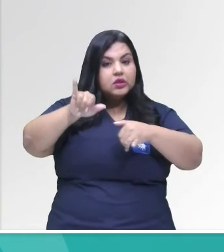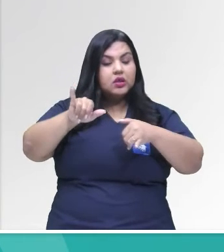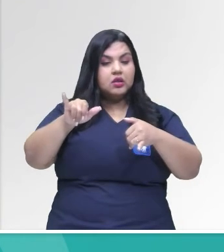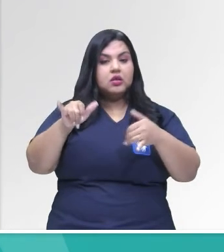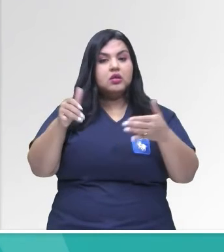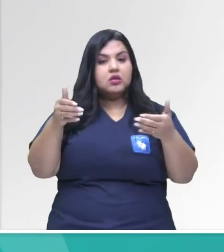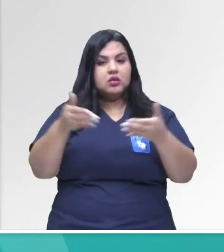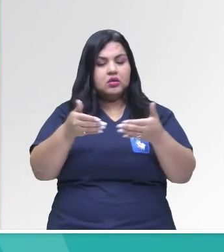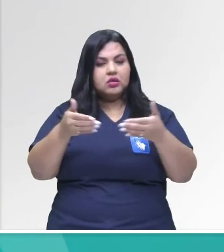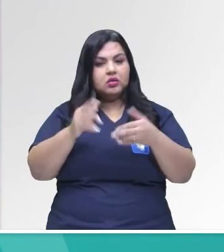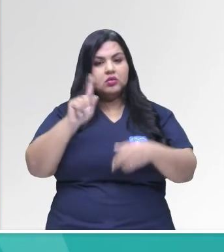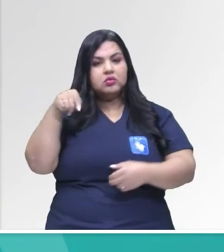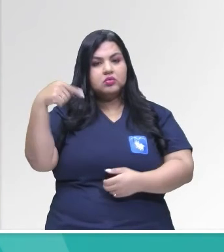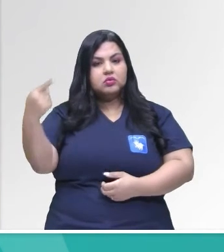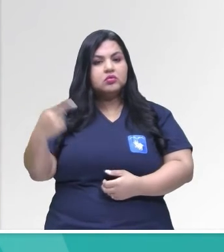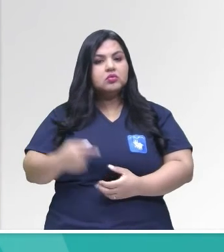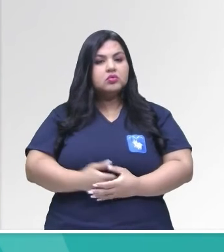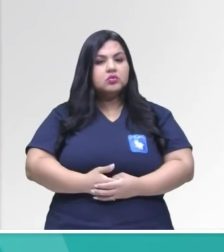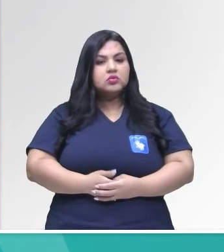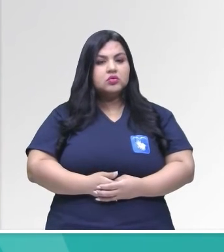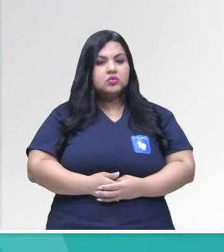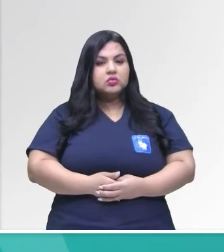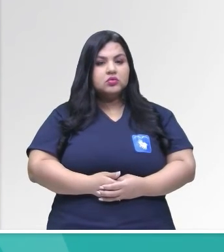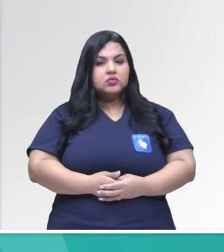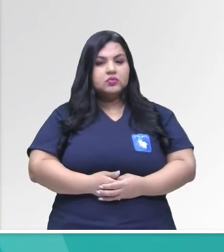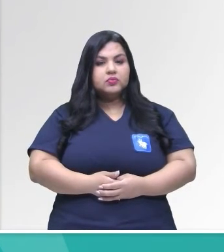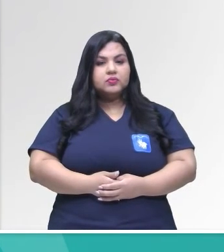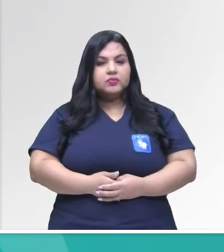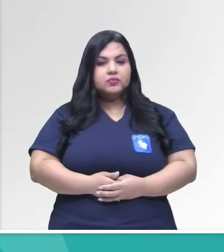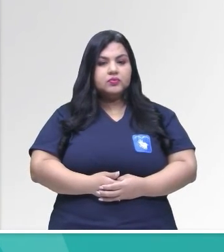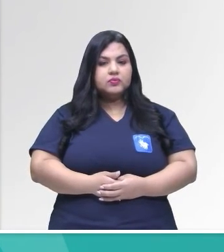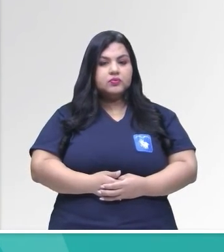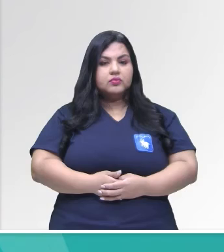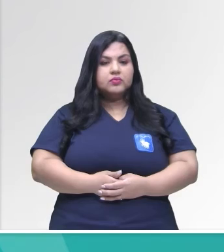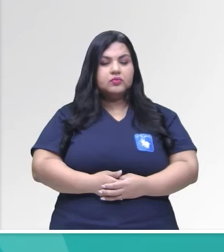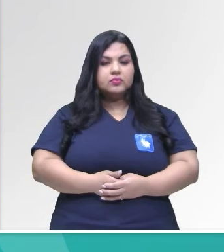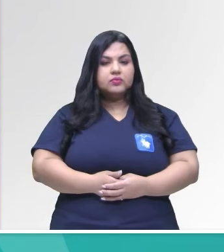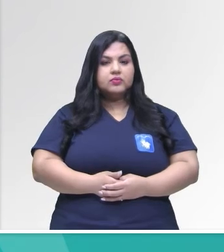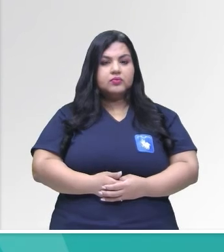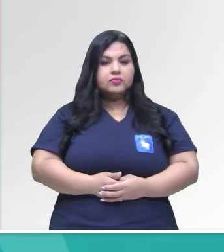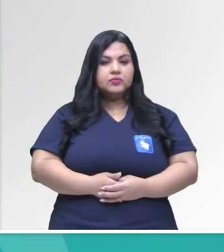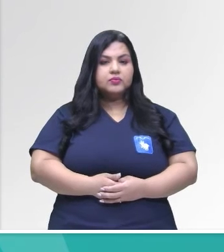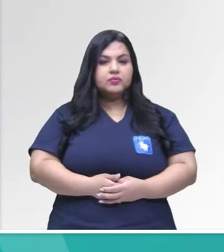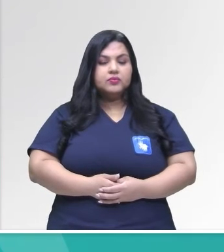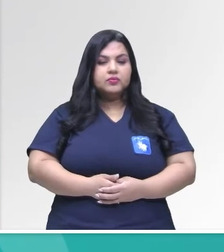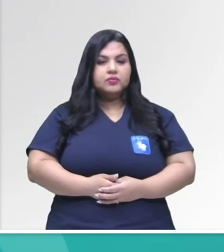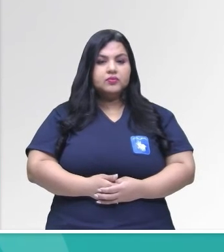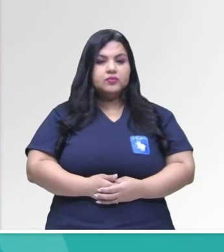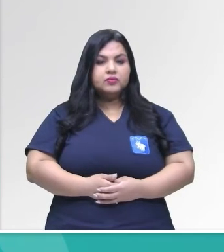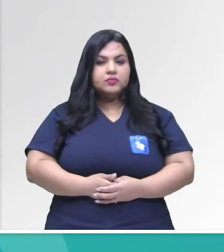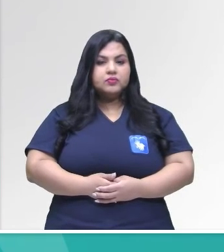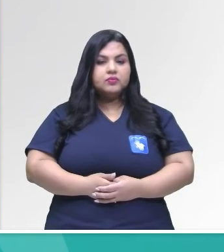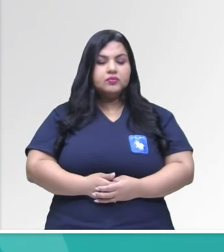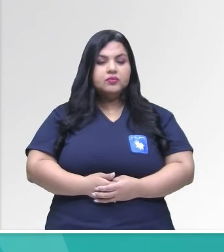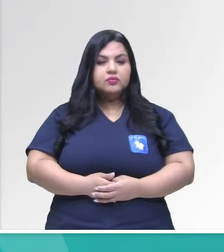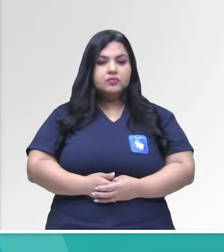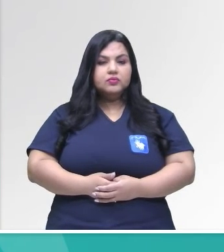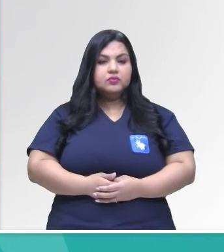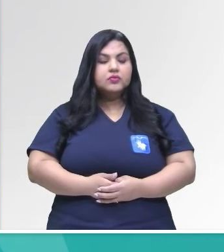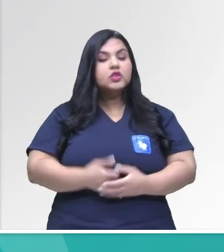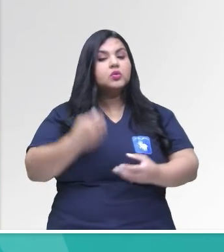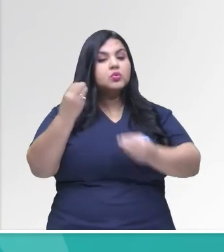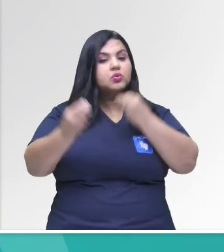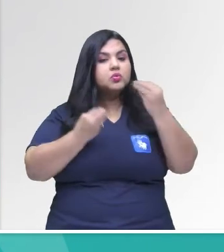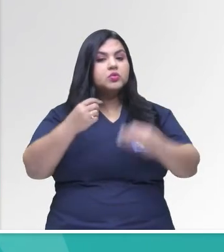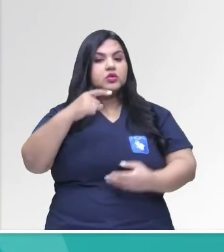Agora, na minha próxima oração, eu tenho, próximo parágrafo. How it was created. Como aqui eu tenho